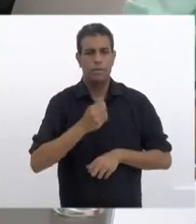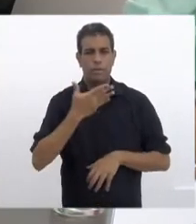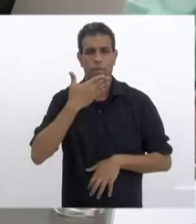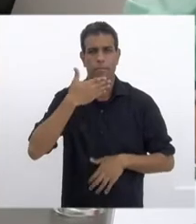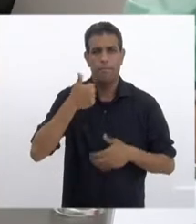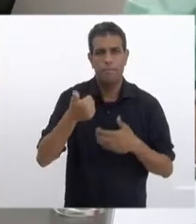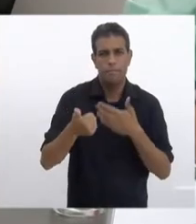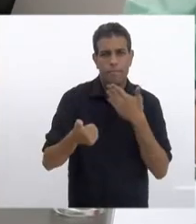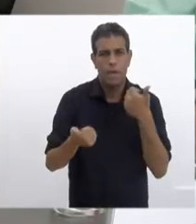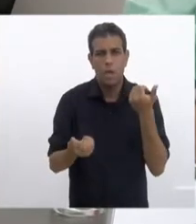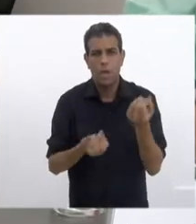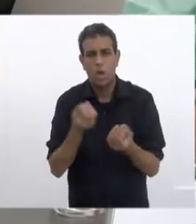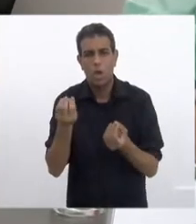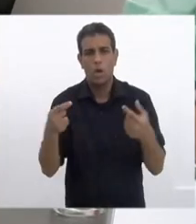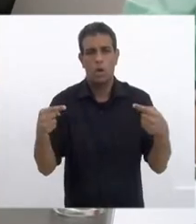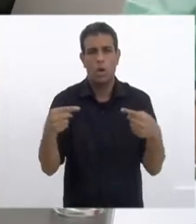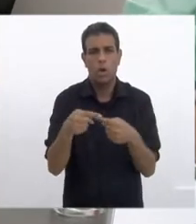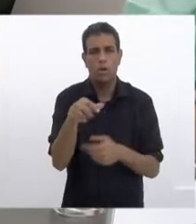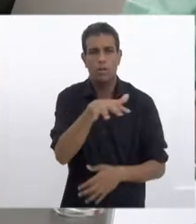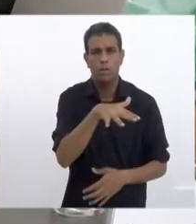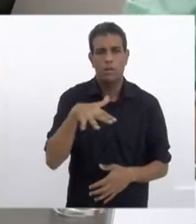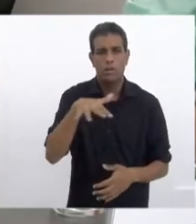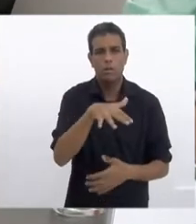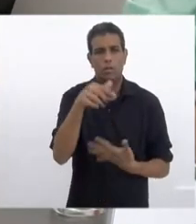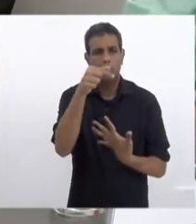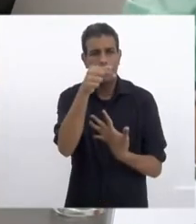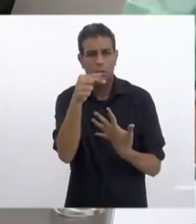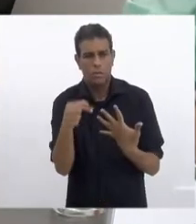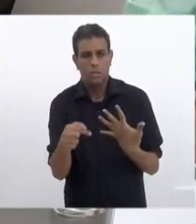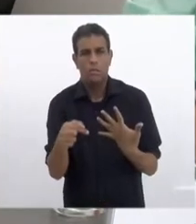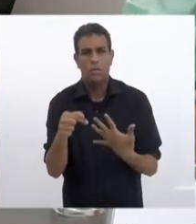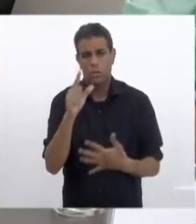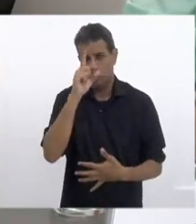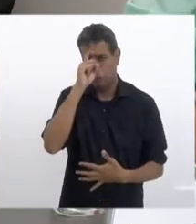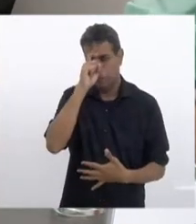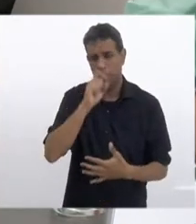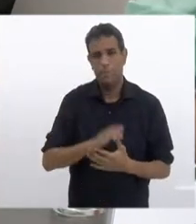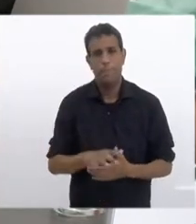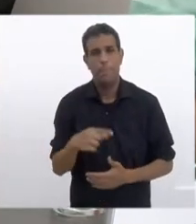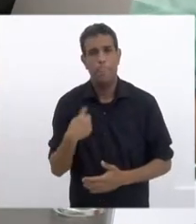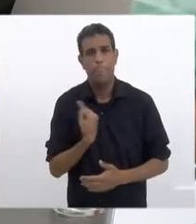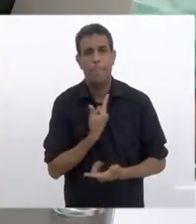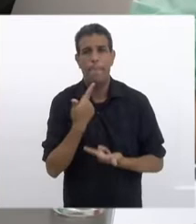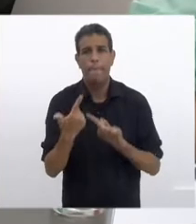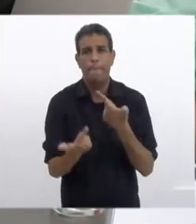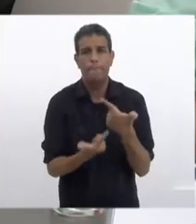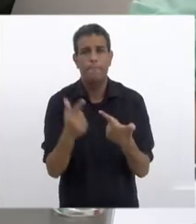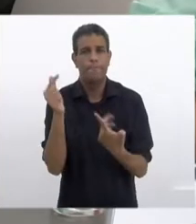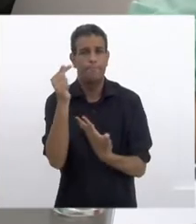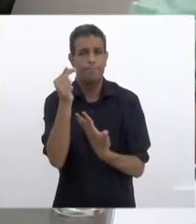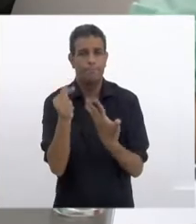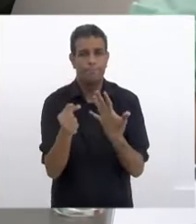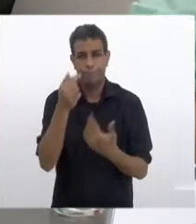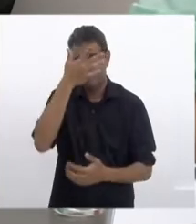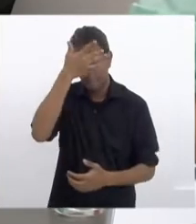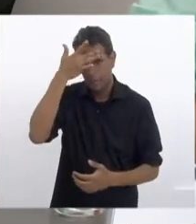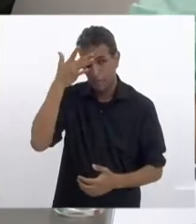essa perspectiva no campo da clínica, que também é um campo complexo. A gente não trata um